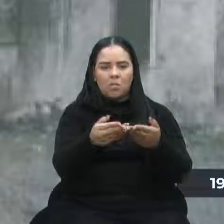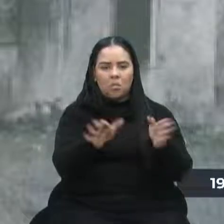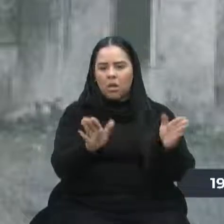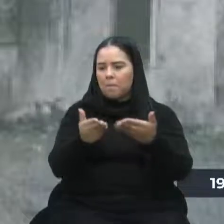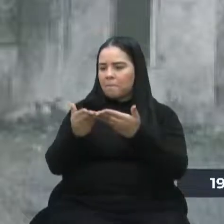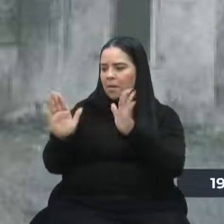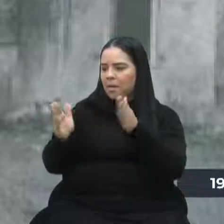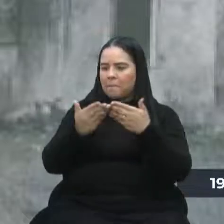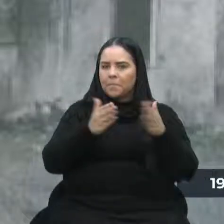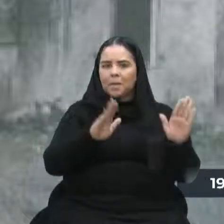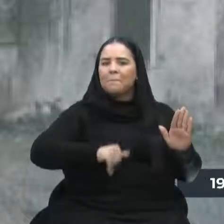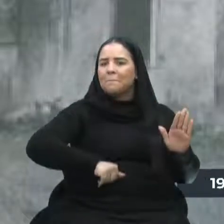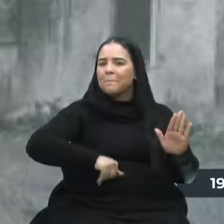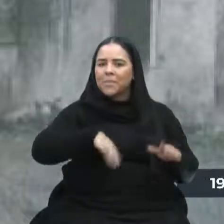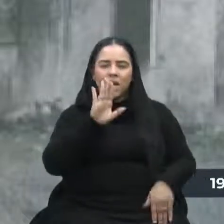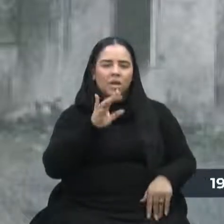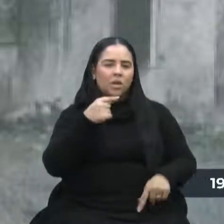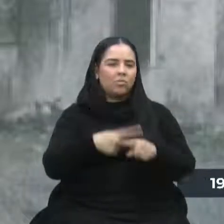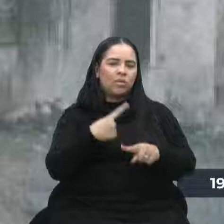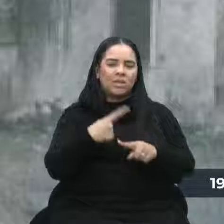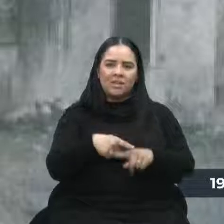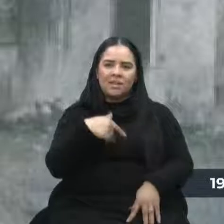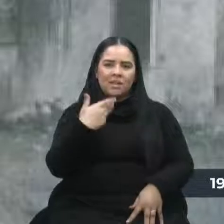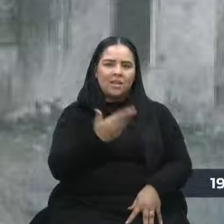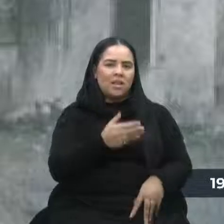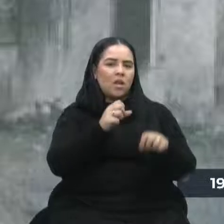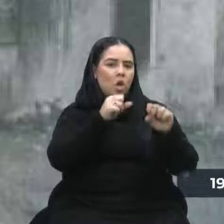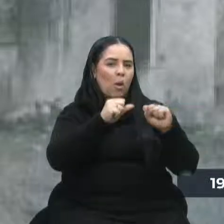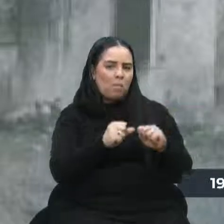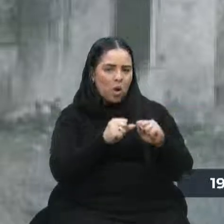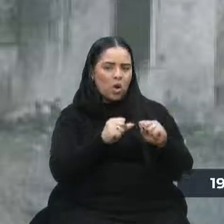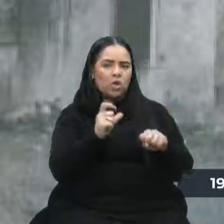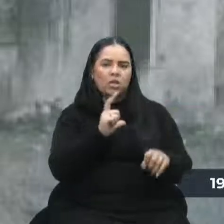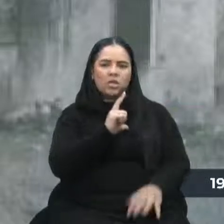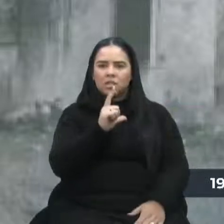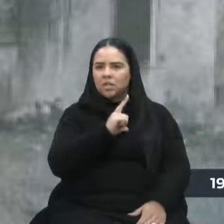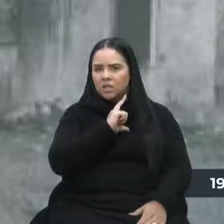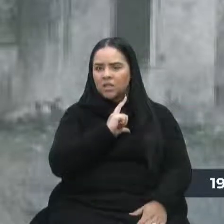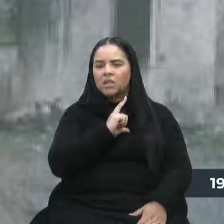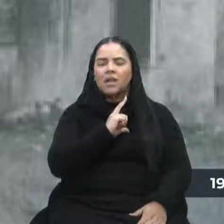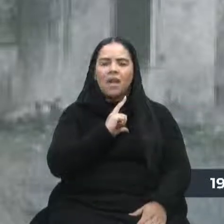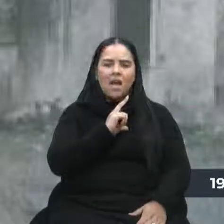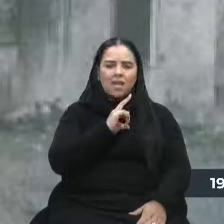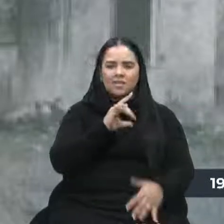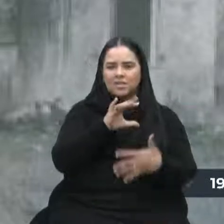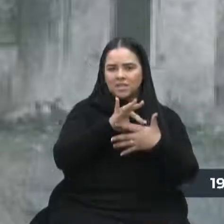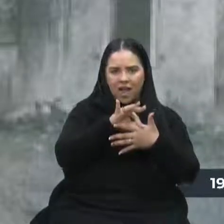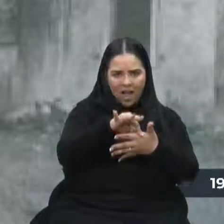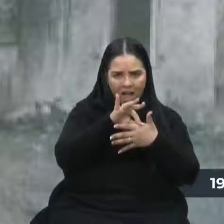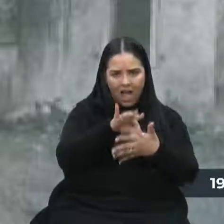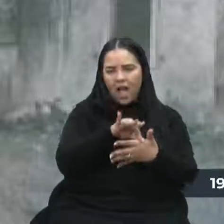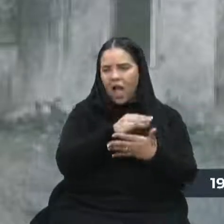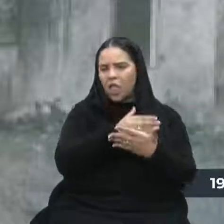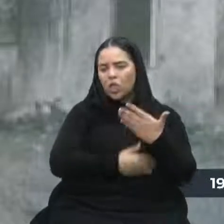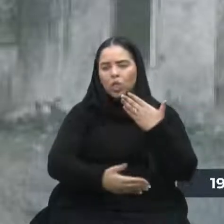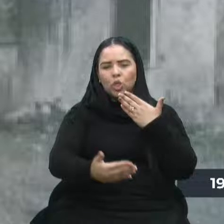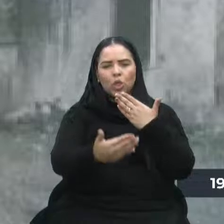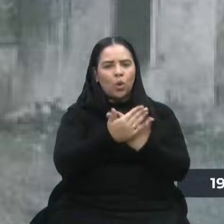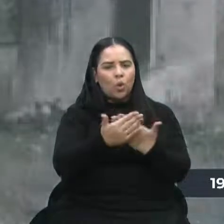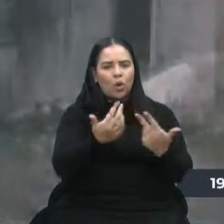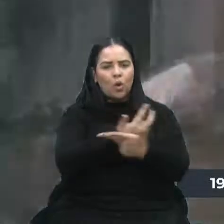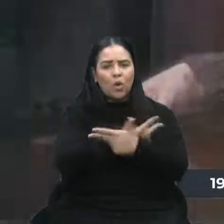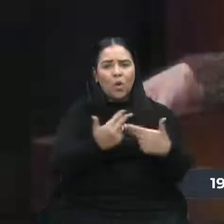aí poderiam enviar os embutidos, as carnes, toda a produção através